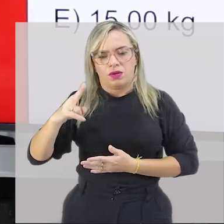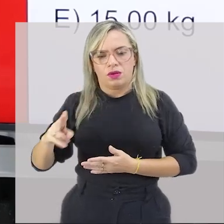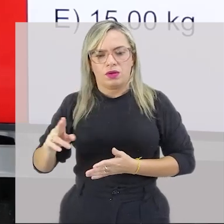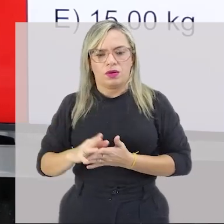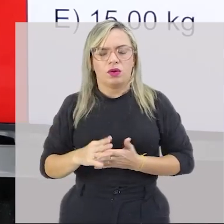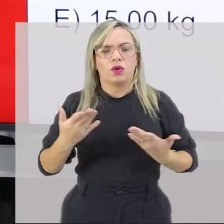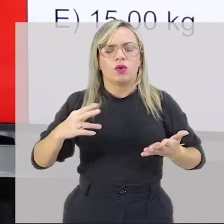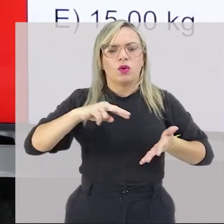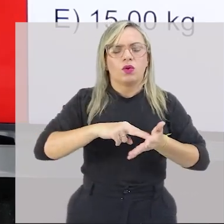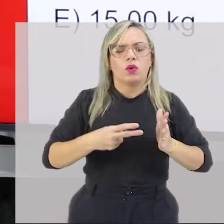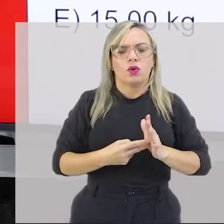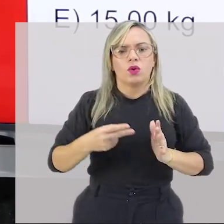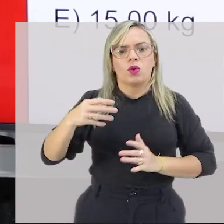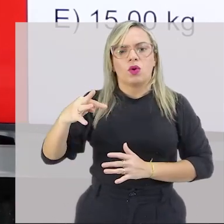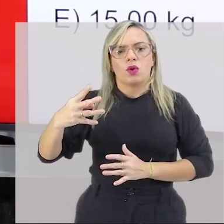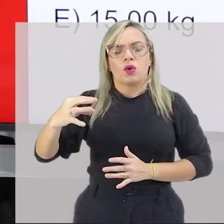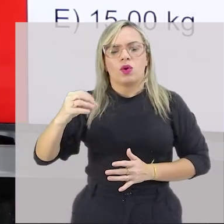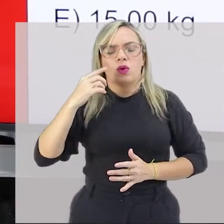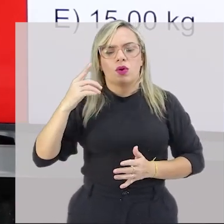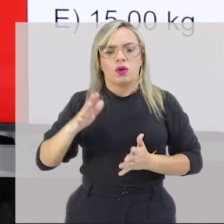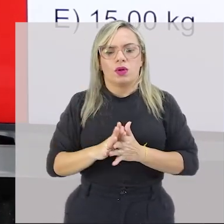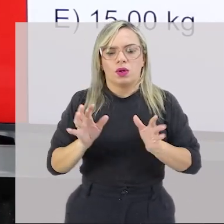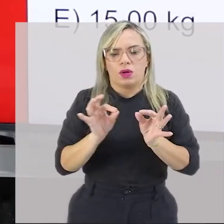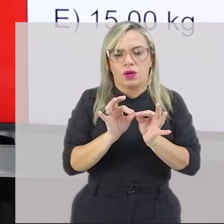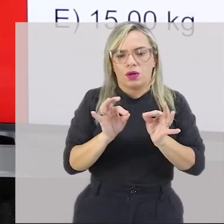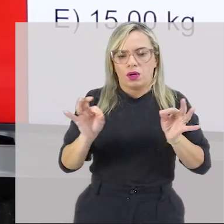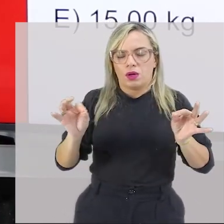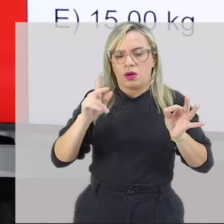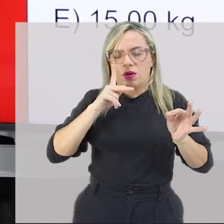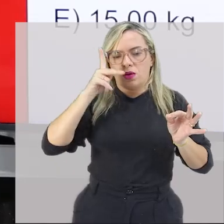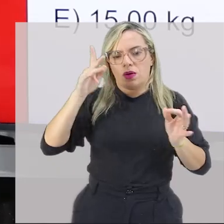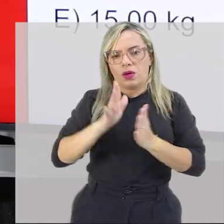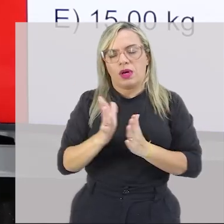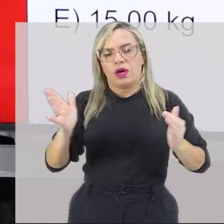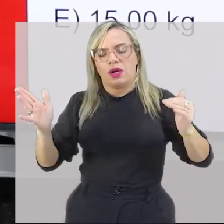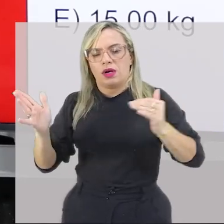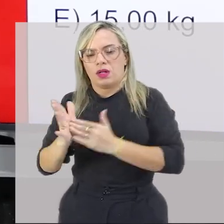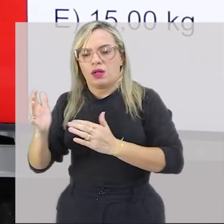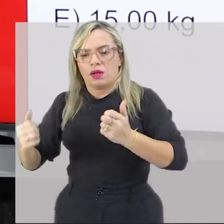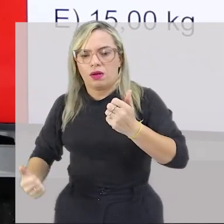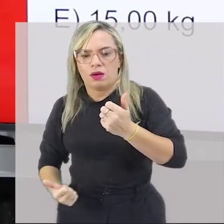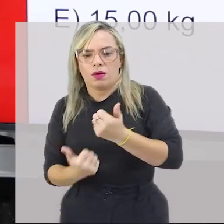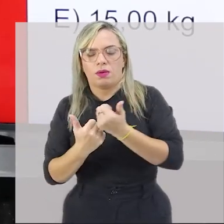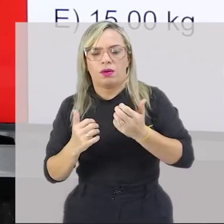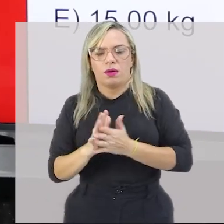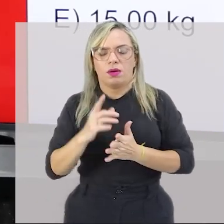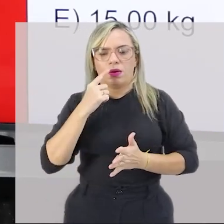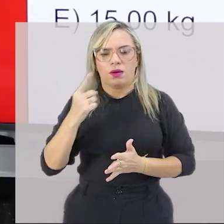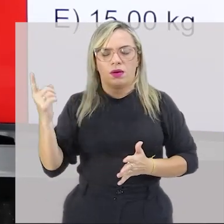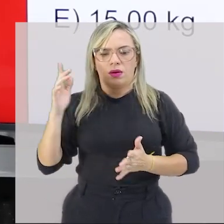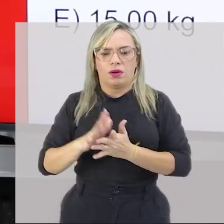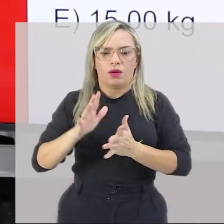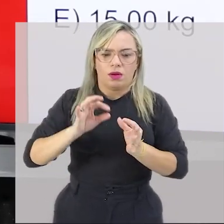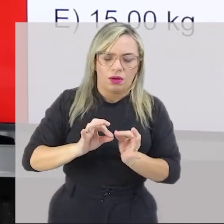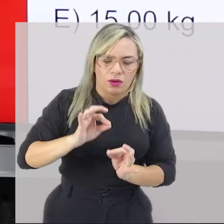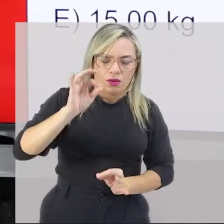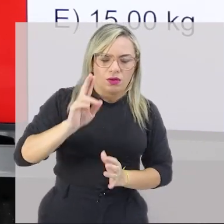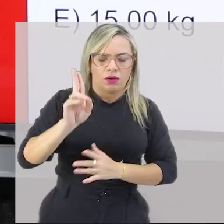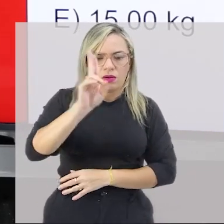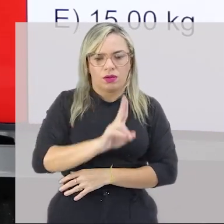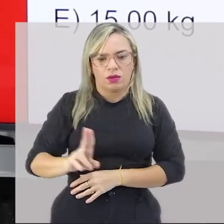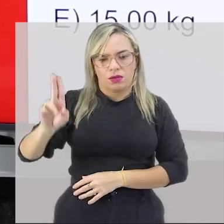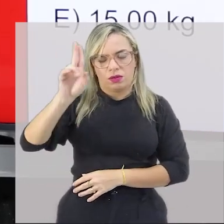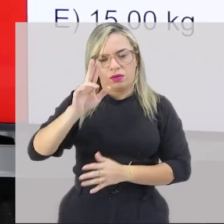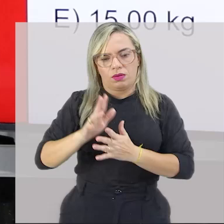braço? É a distância da força até o apoio. É a distância da linha de aplicação